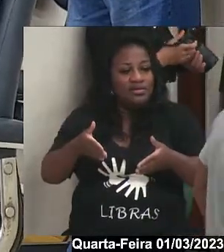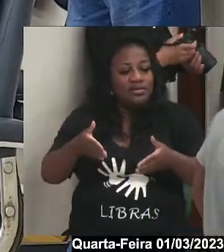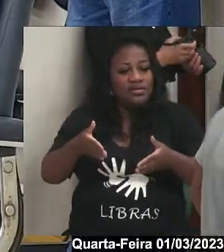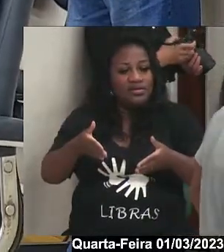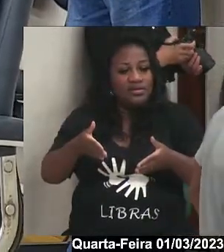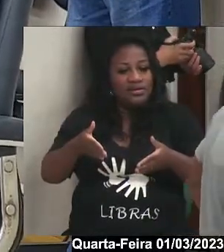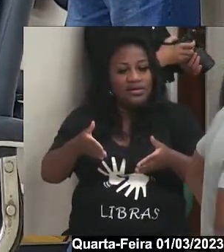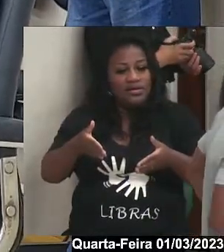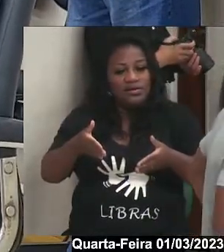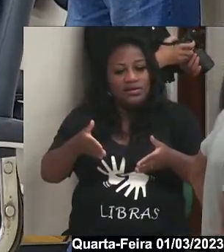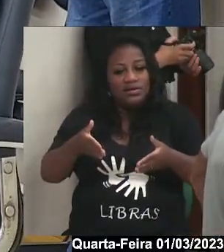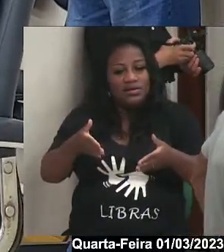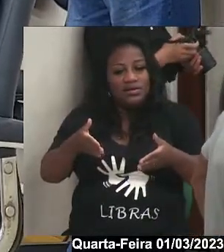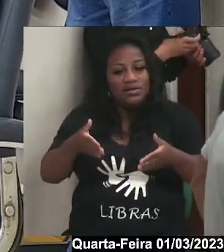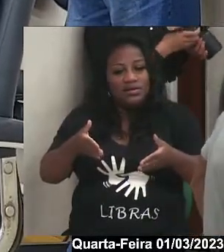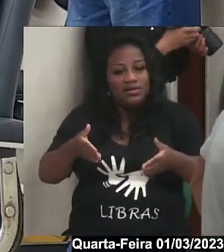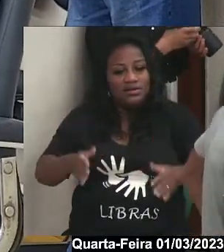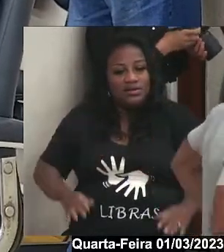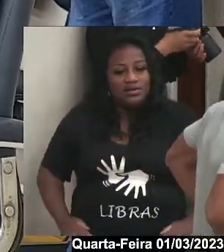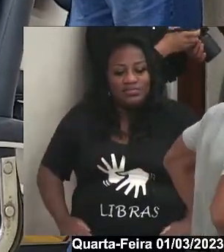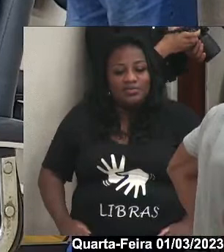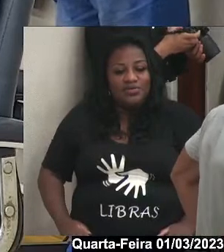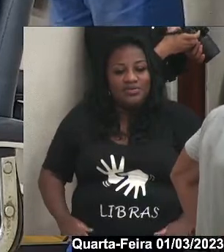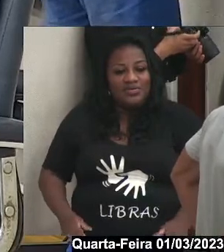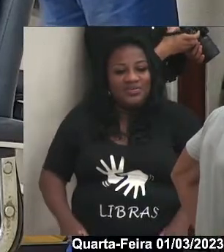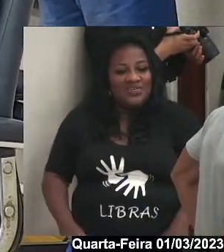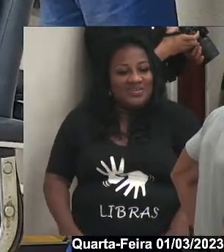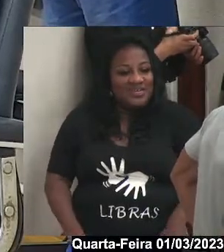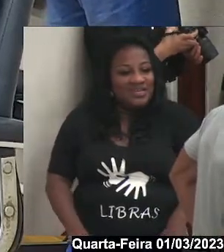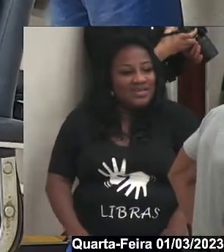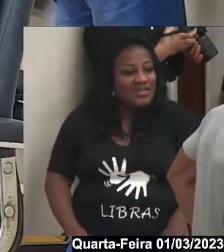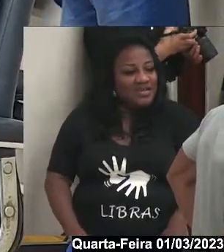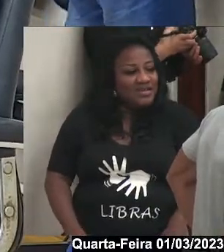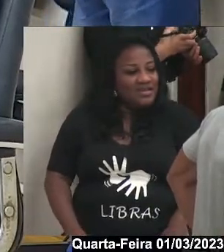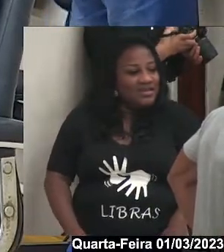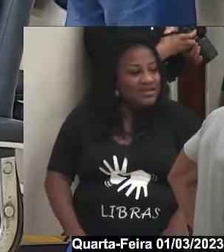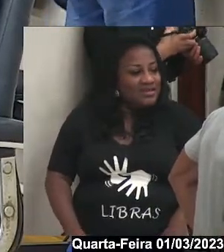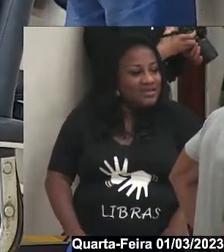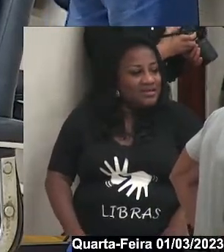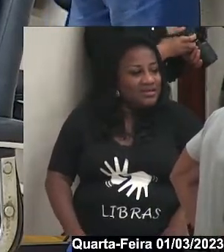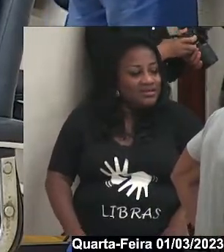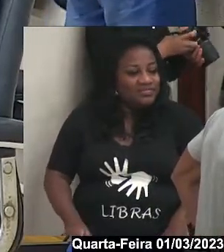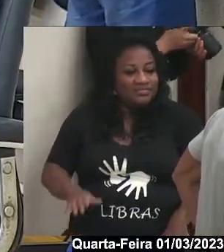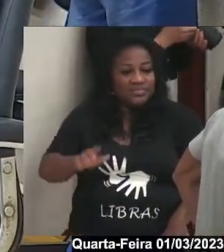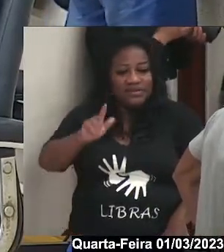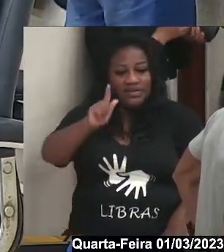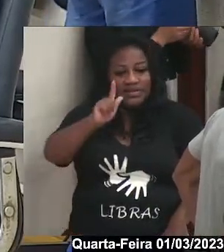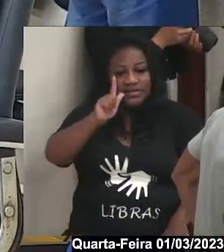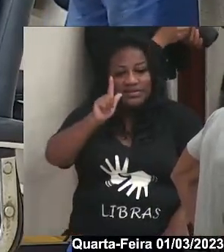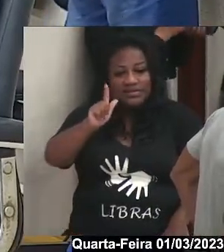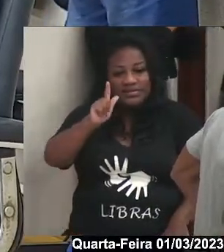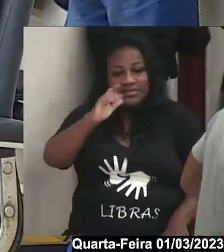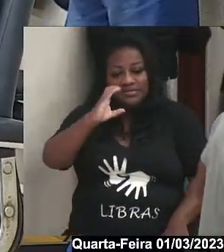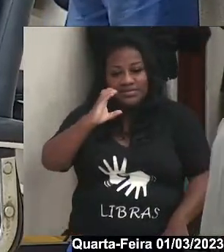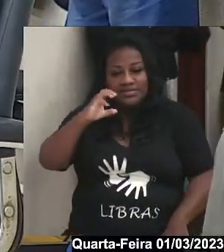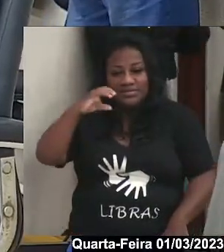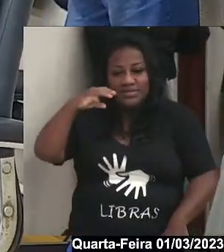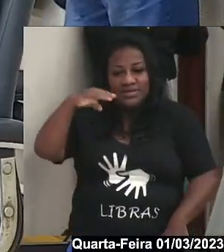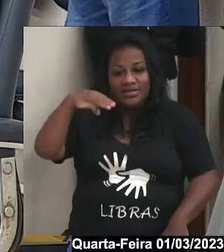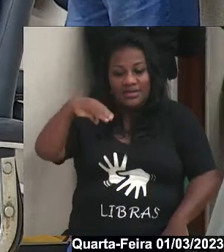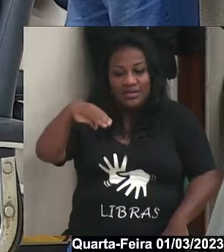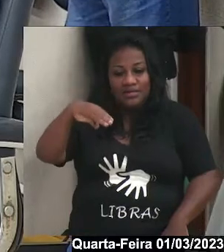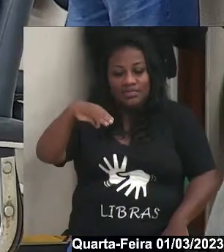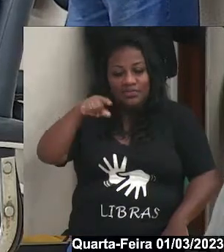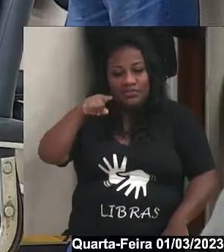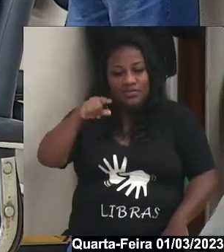presidente, que ano passado aprovou uma lei que vai contra os GCMs da nossa cidade. O senhor é